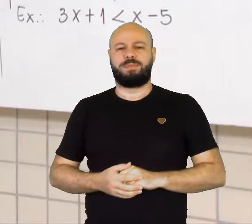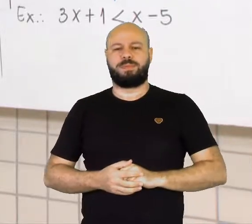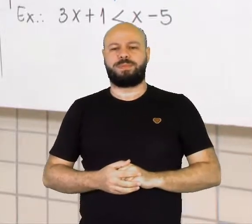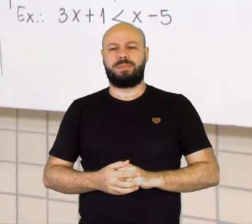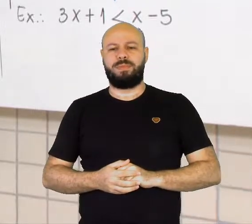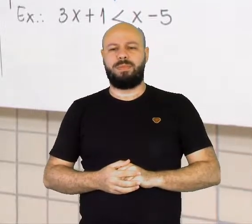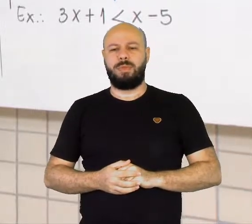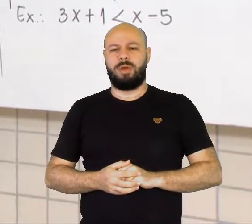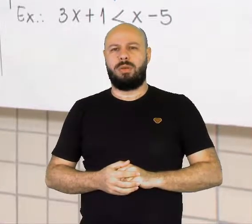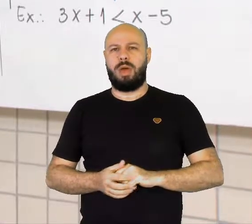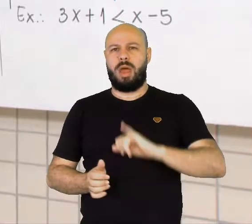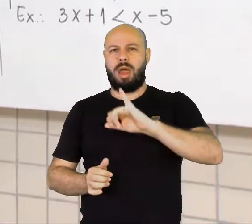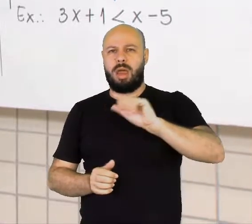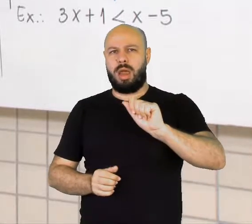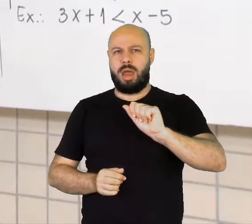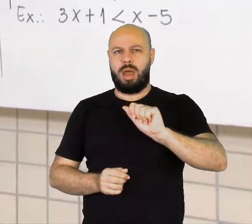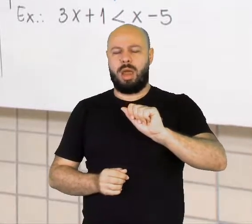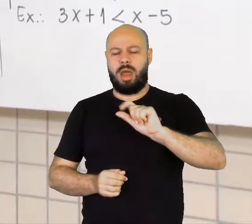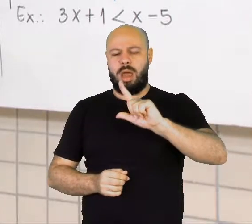A menor ou igual que